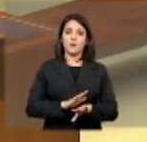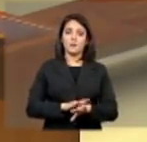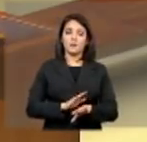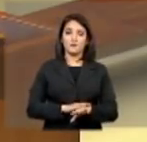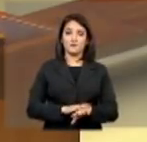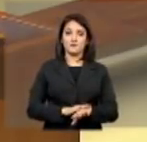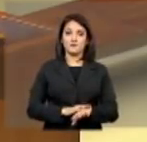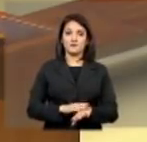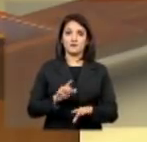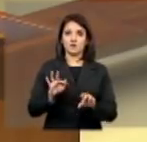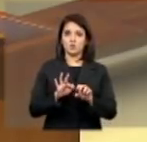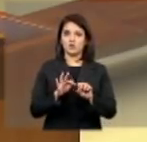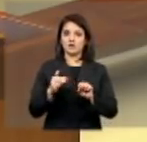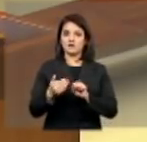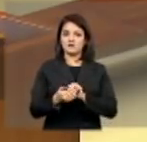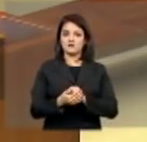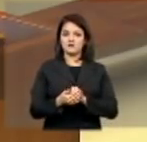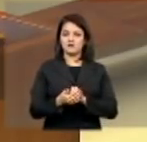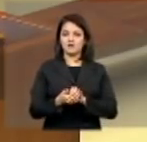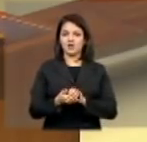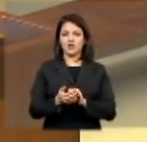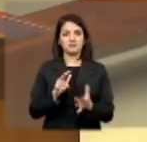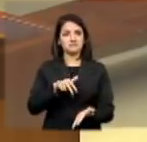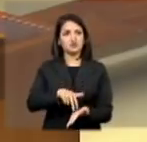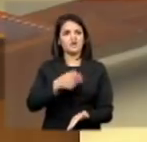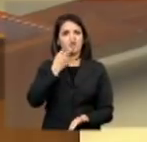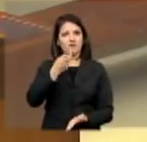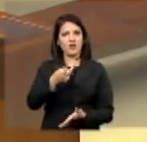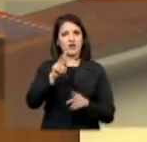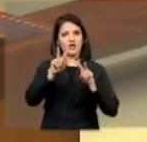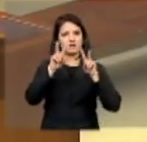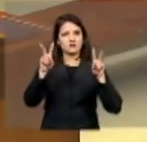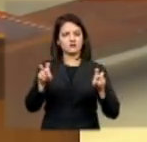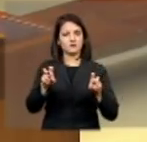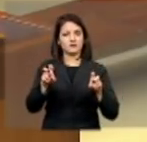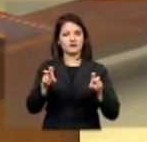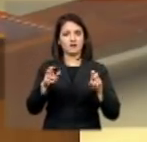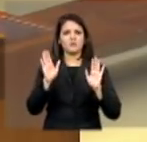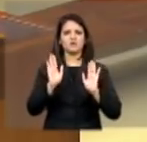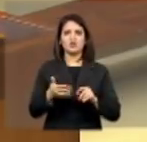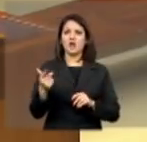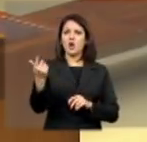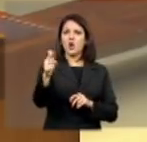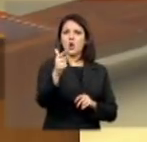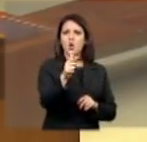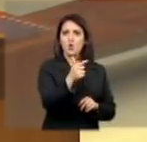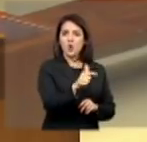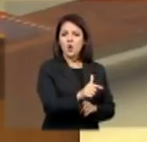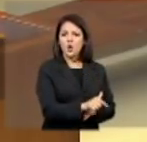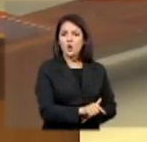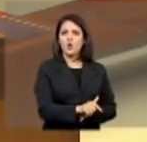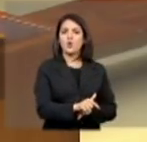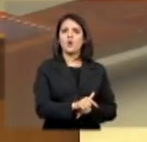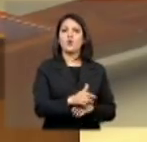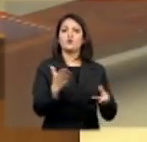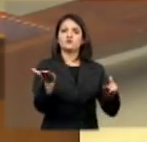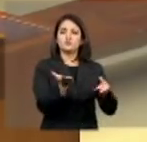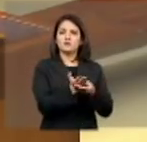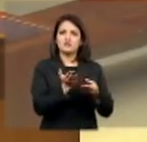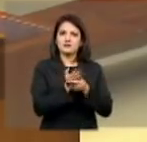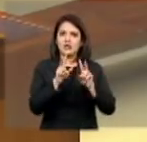corte se posicionar sobre o tema vários outros casos estão sendo extraídas estão sendo trazidos esta